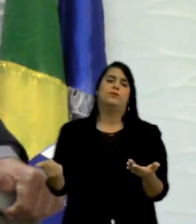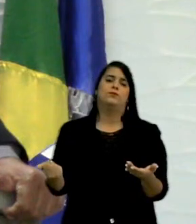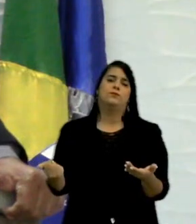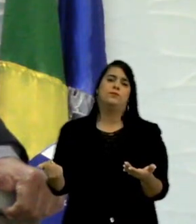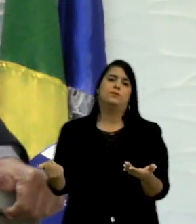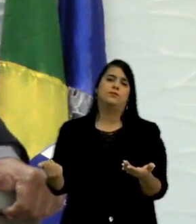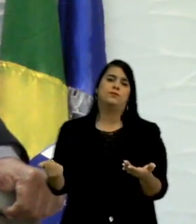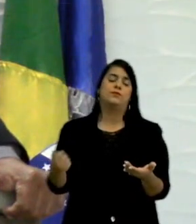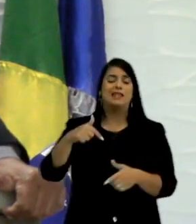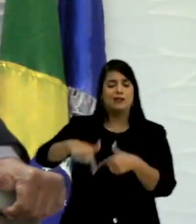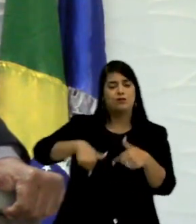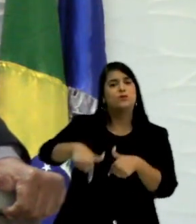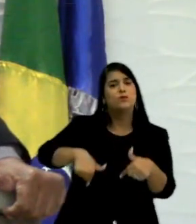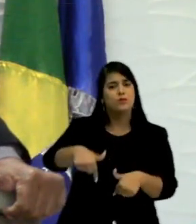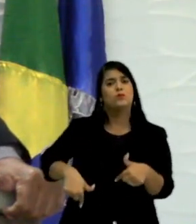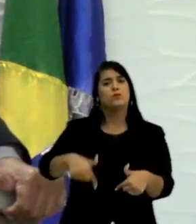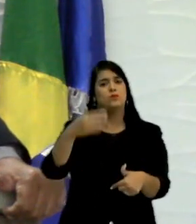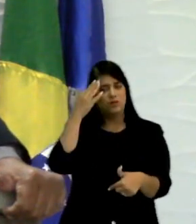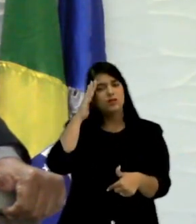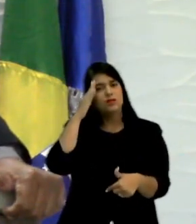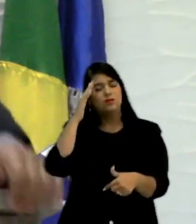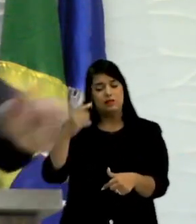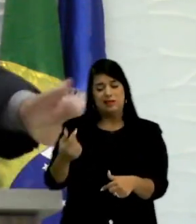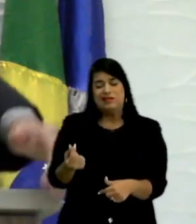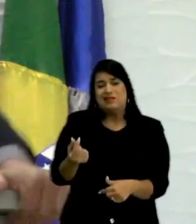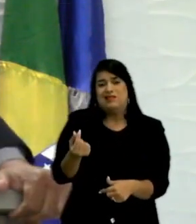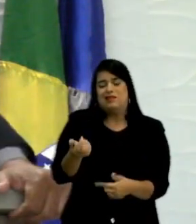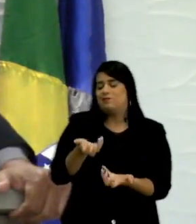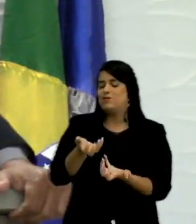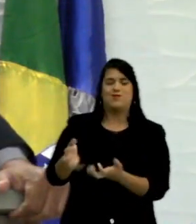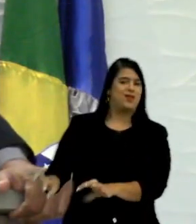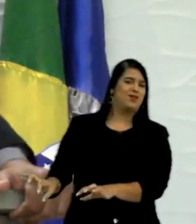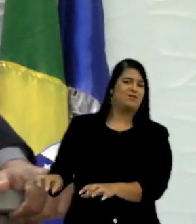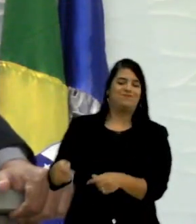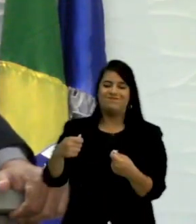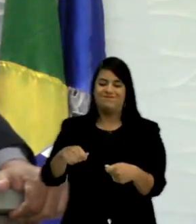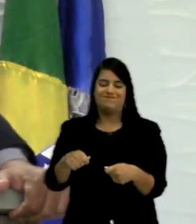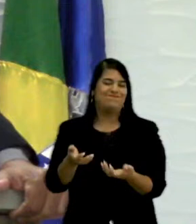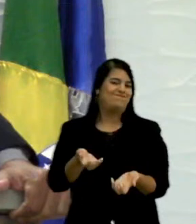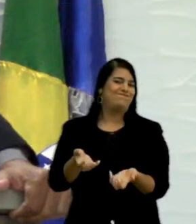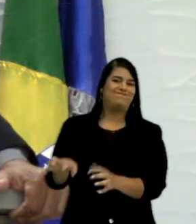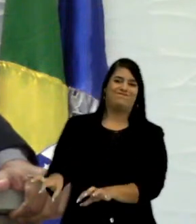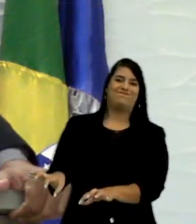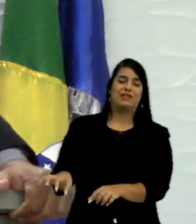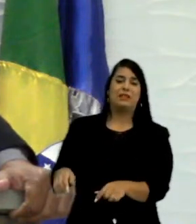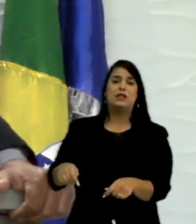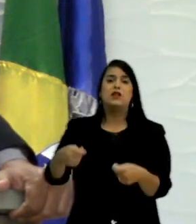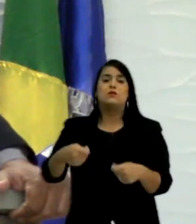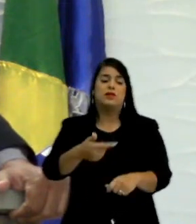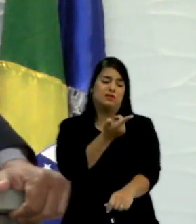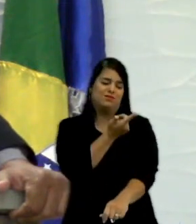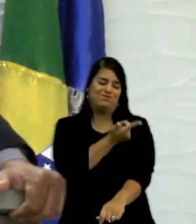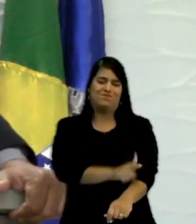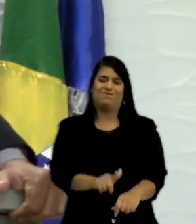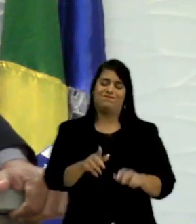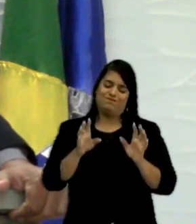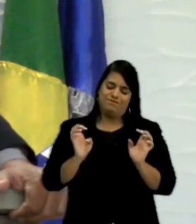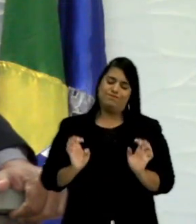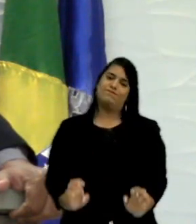Eu luto por isso. Eu não luto por dinheiro, não. Eu não preciso de dinheiro, não. Eu preciso da minha honestidade, da minha dignidade, meu